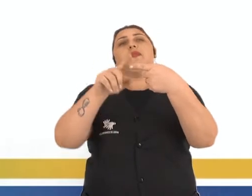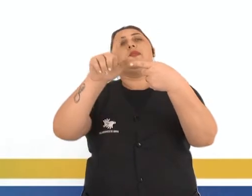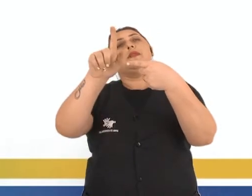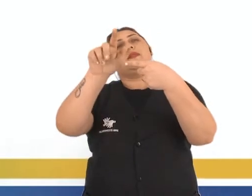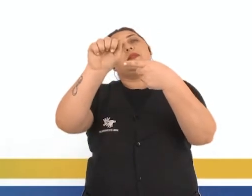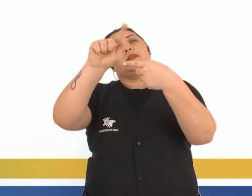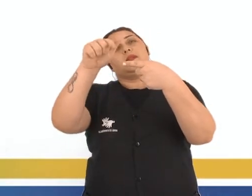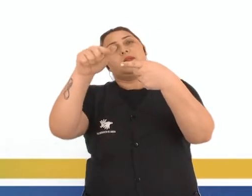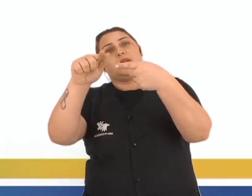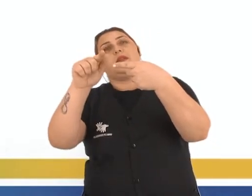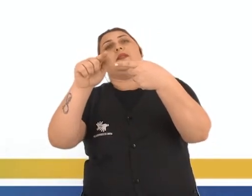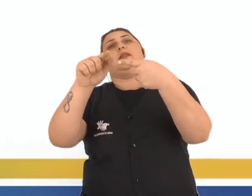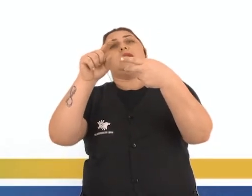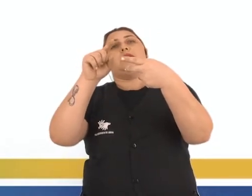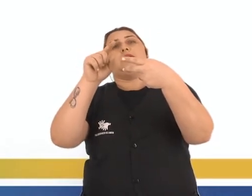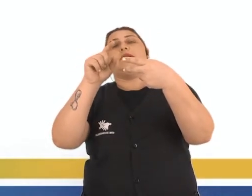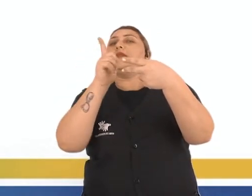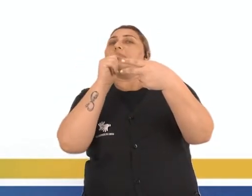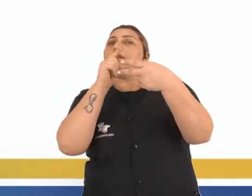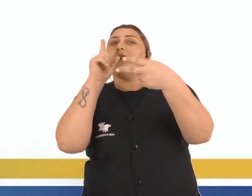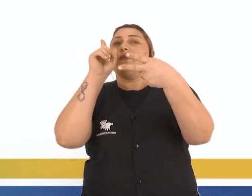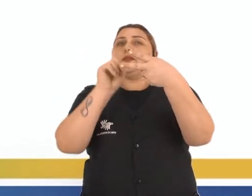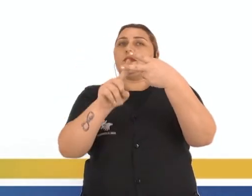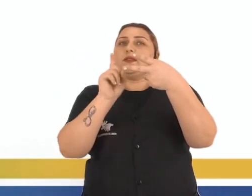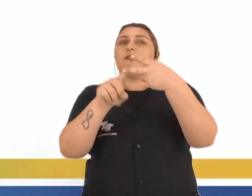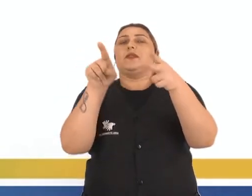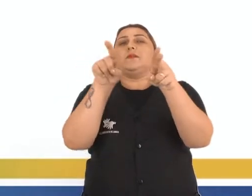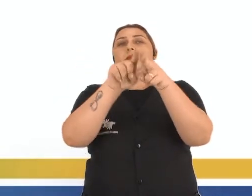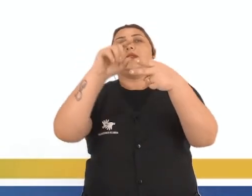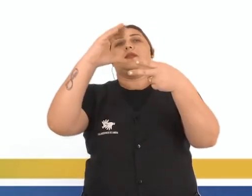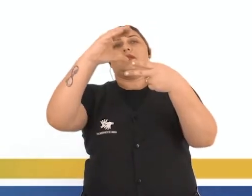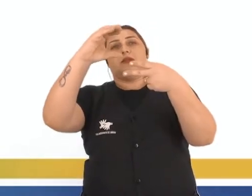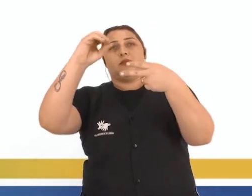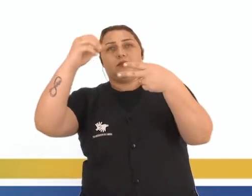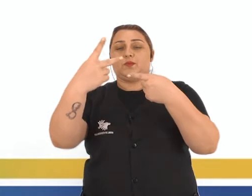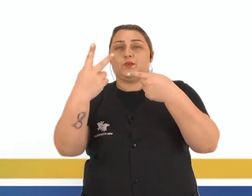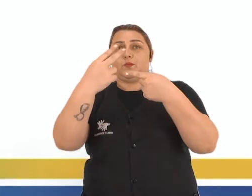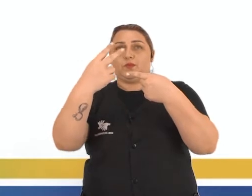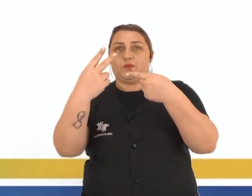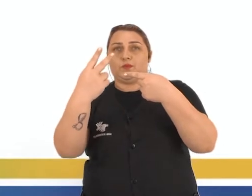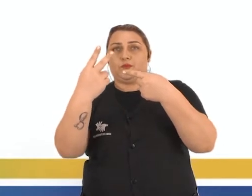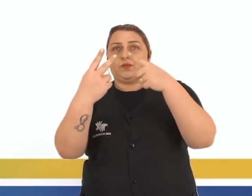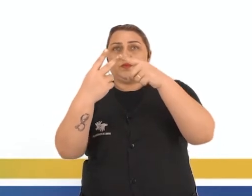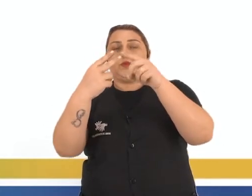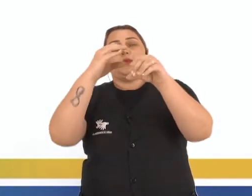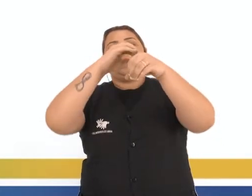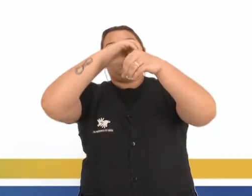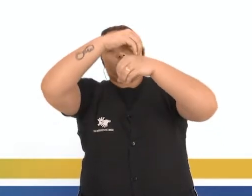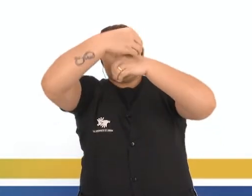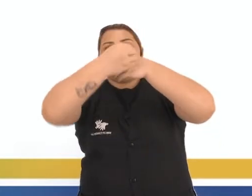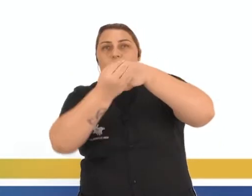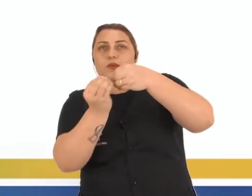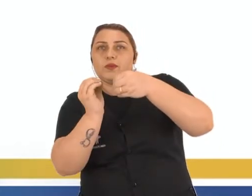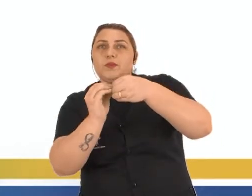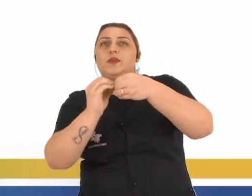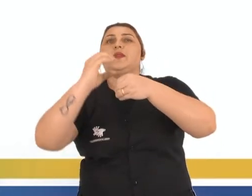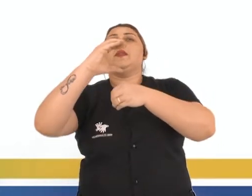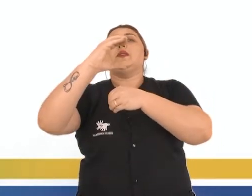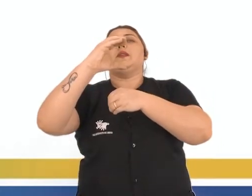tipos. Eles podem ser classificados em renováveis e em não renováveis. Quando nós falamos de combustíveis